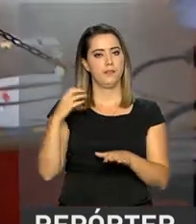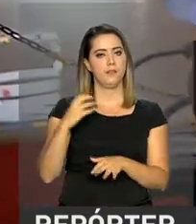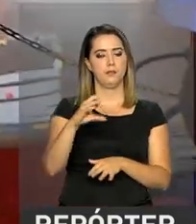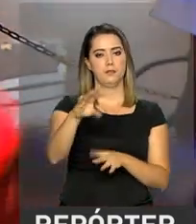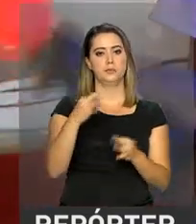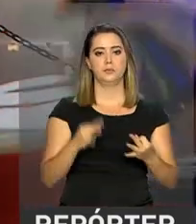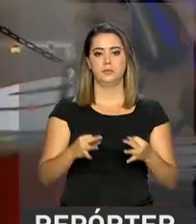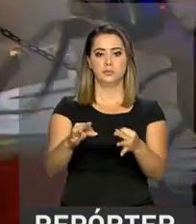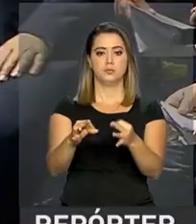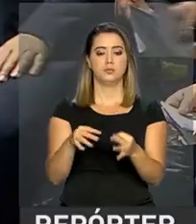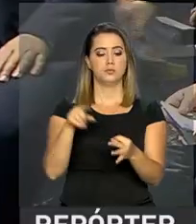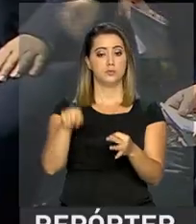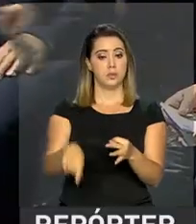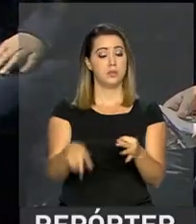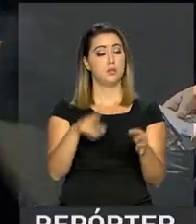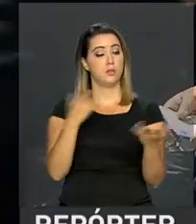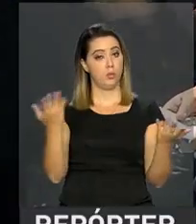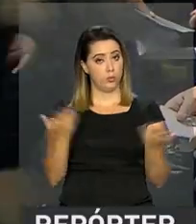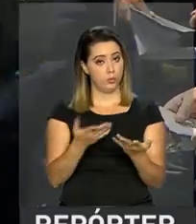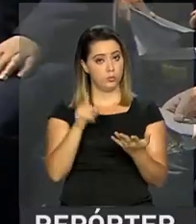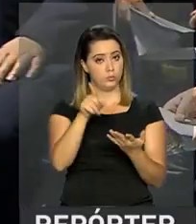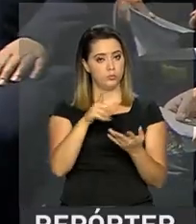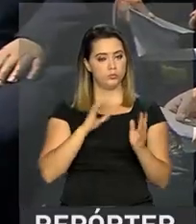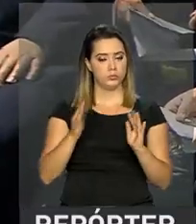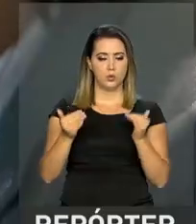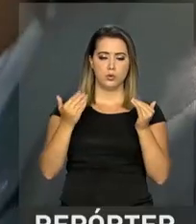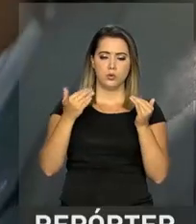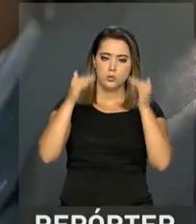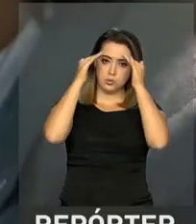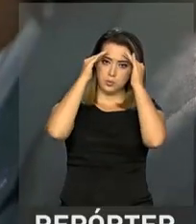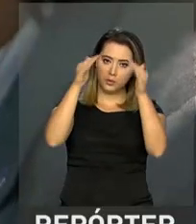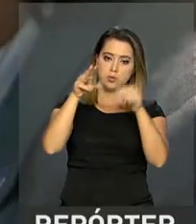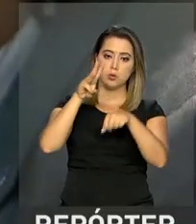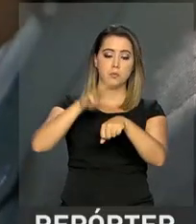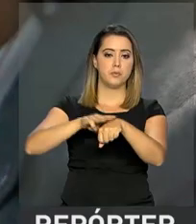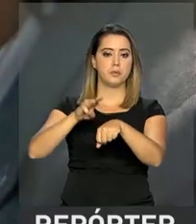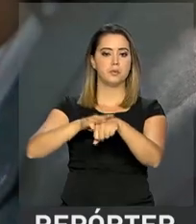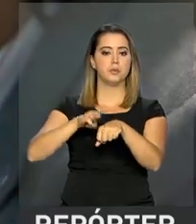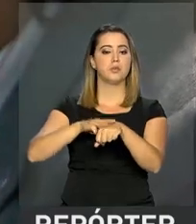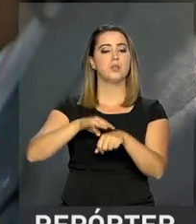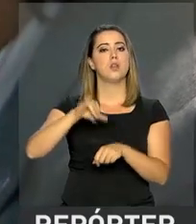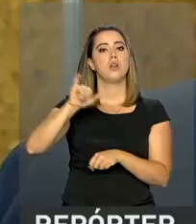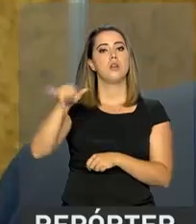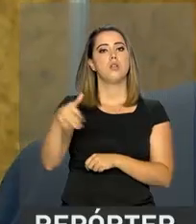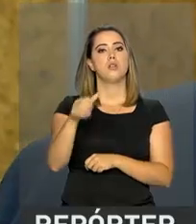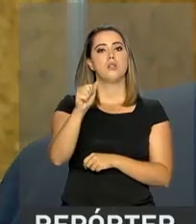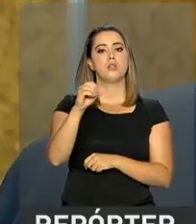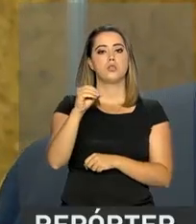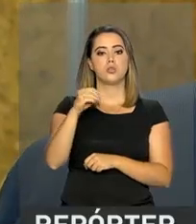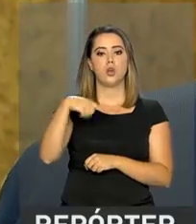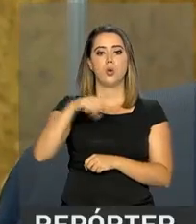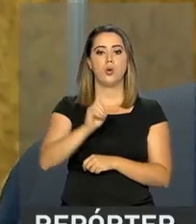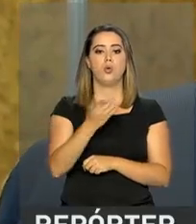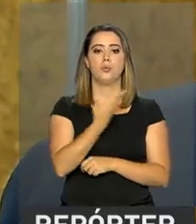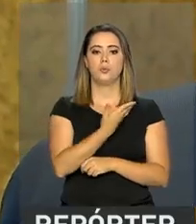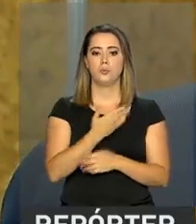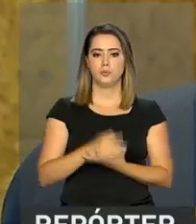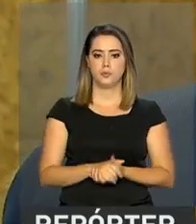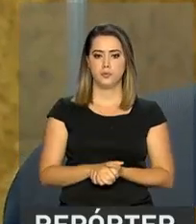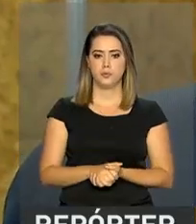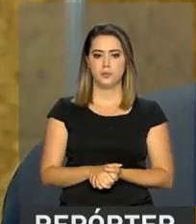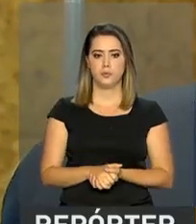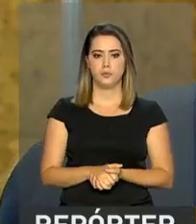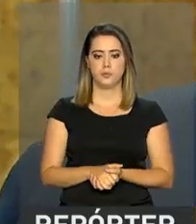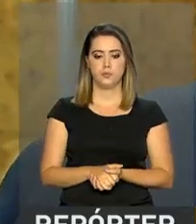e Tecnologia, que nesta edição homenageia o matemático Jacó Palles. Pela realização dessa